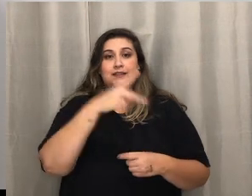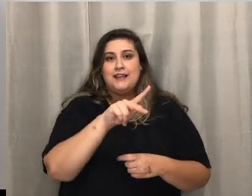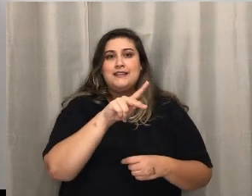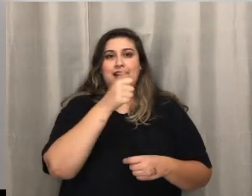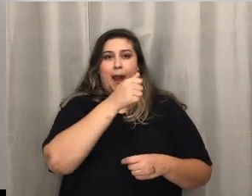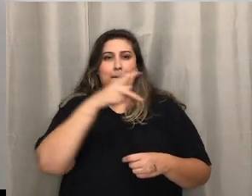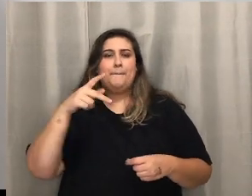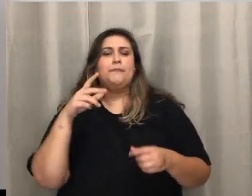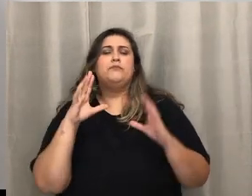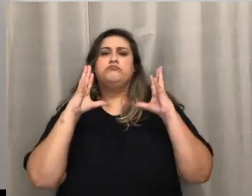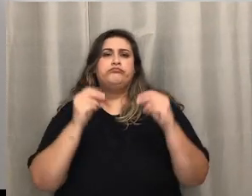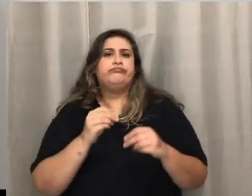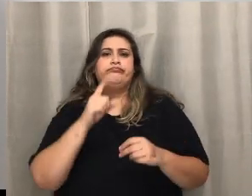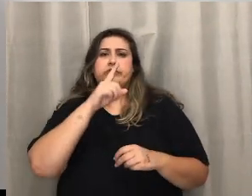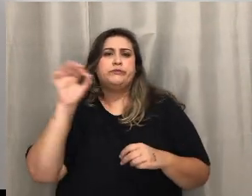totalmente gratuita.